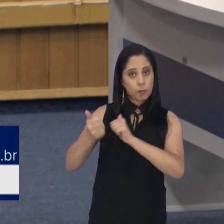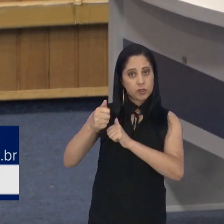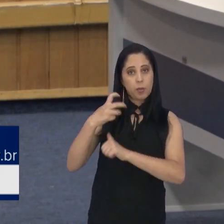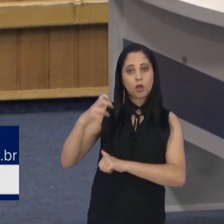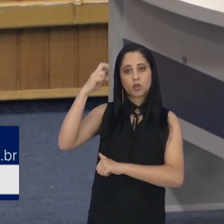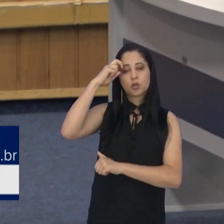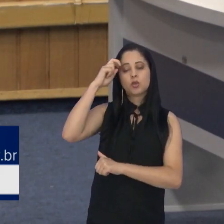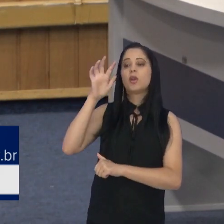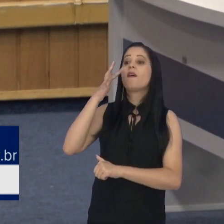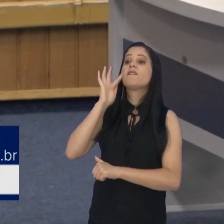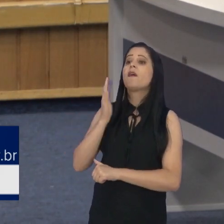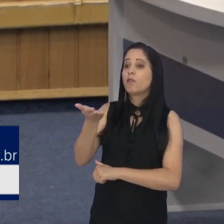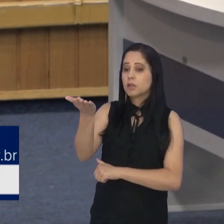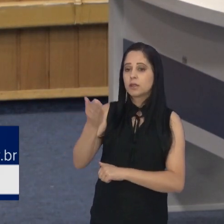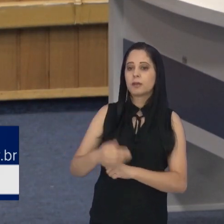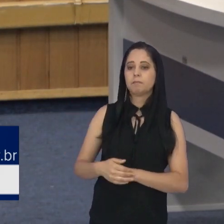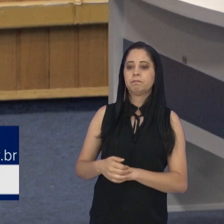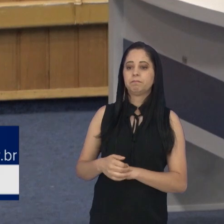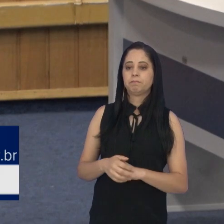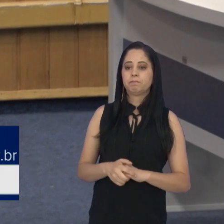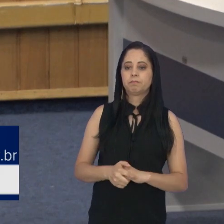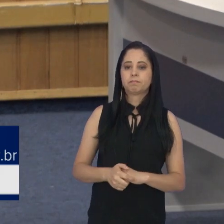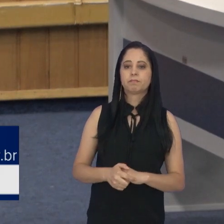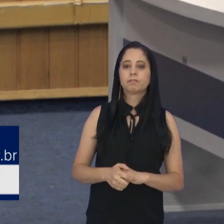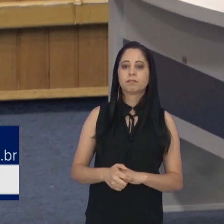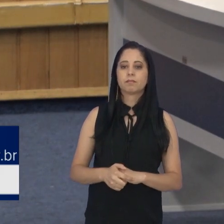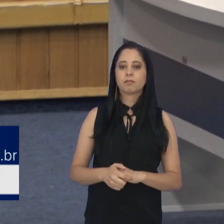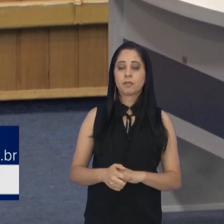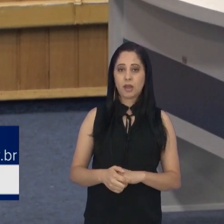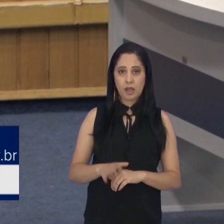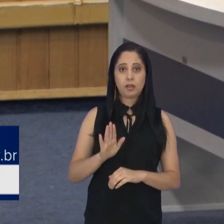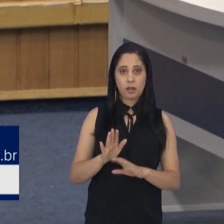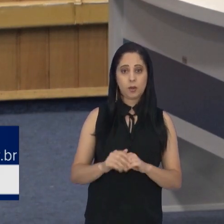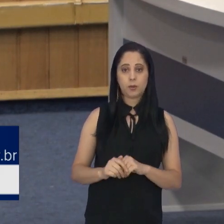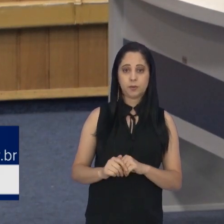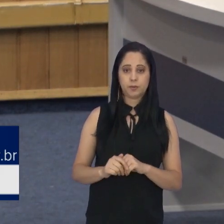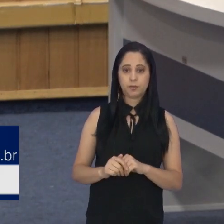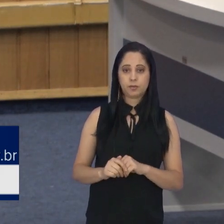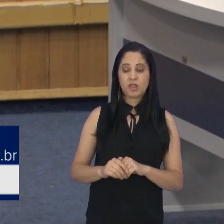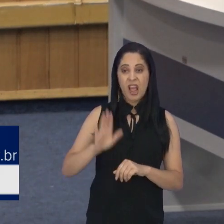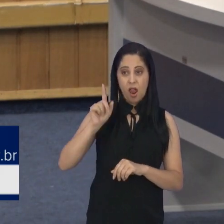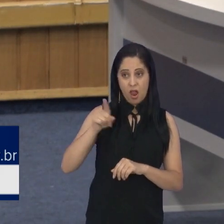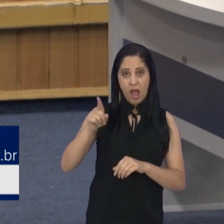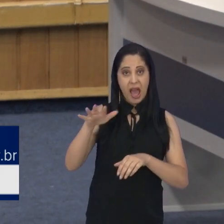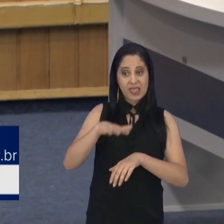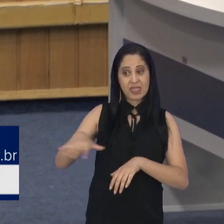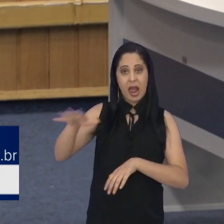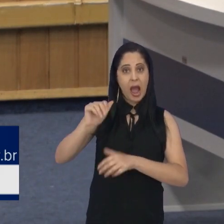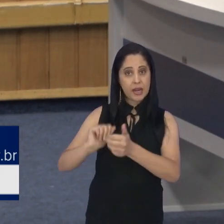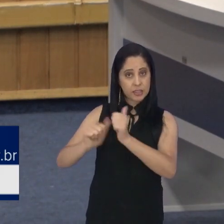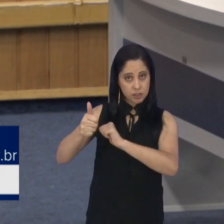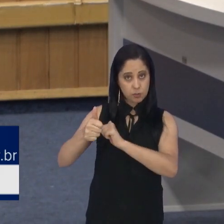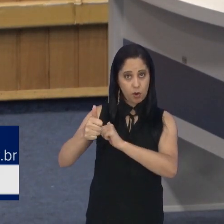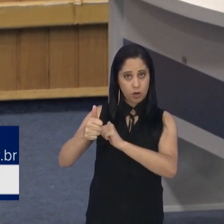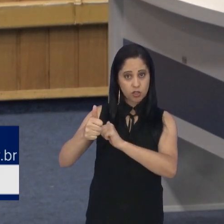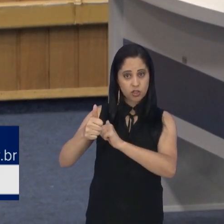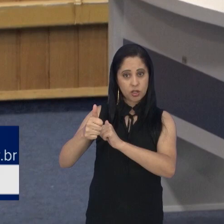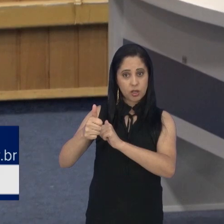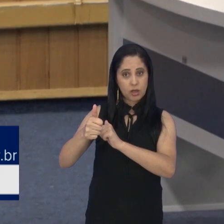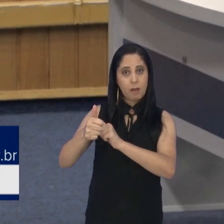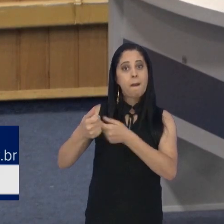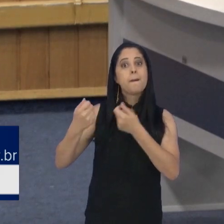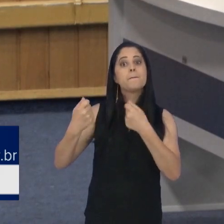Cultura, vereador Fabião, com todo o respeito, assim como foi feito com o esporte, né, poderia se fazer uma